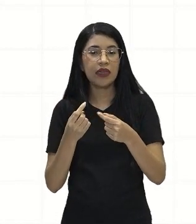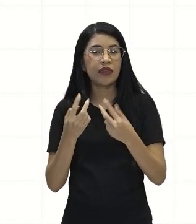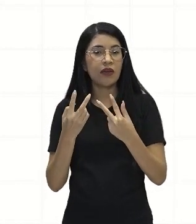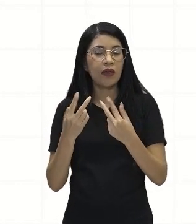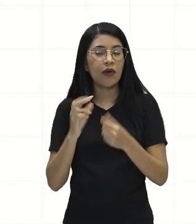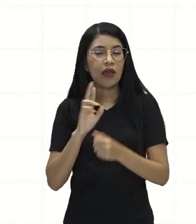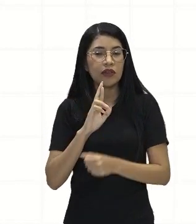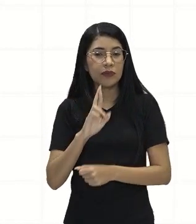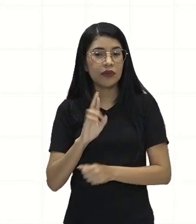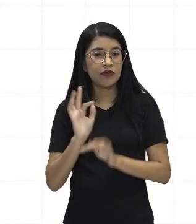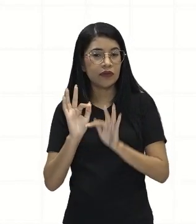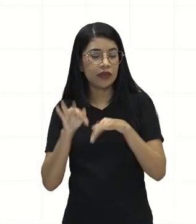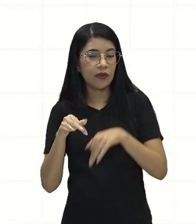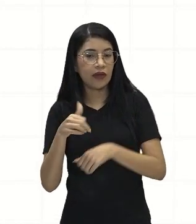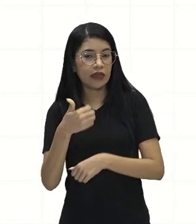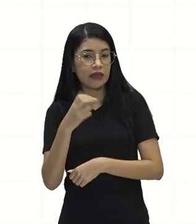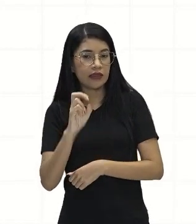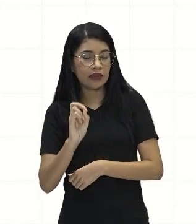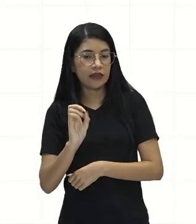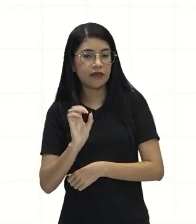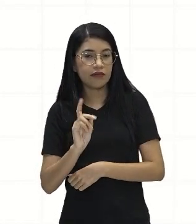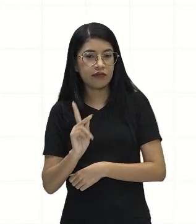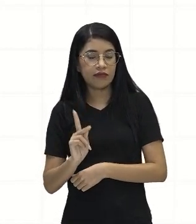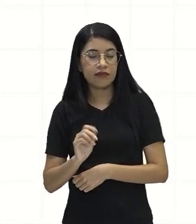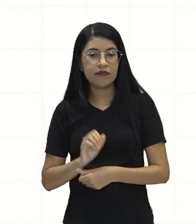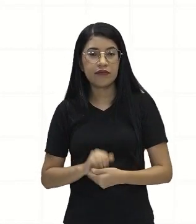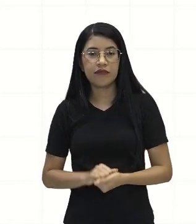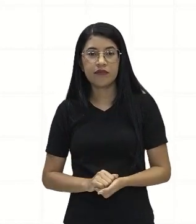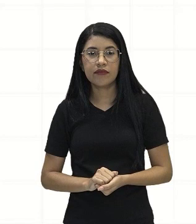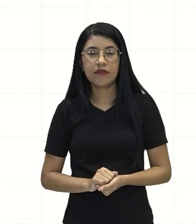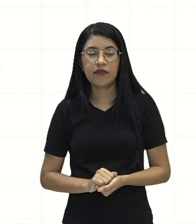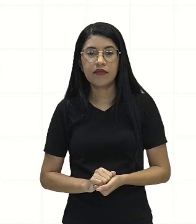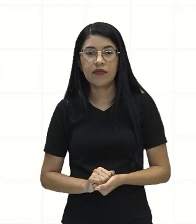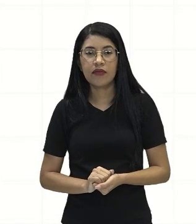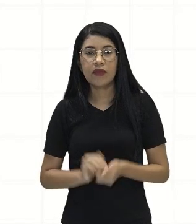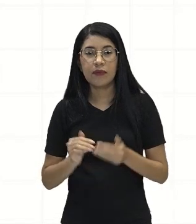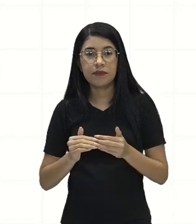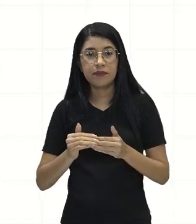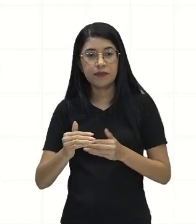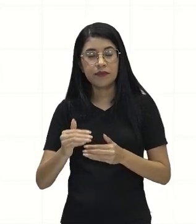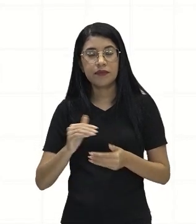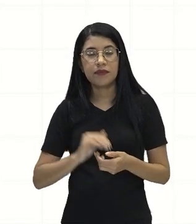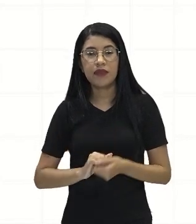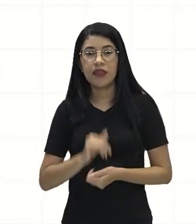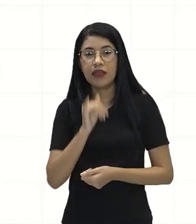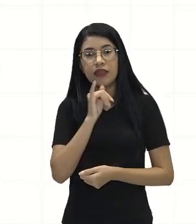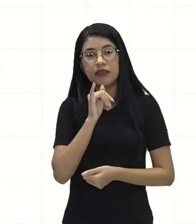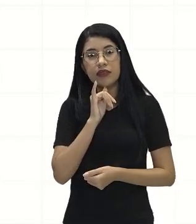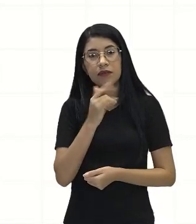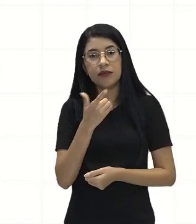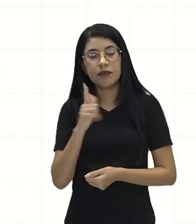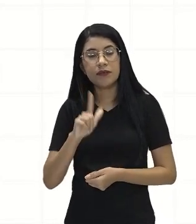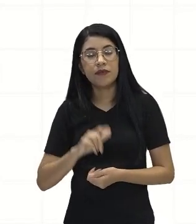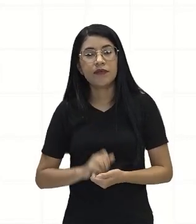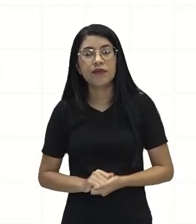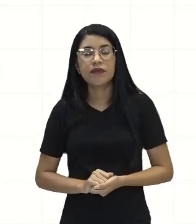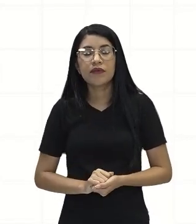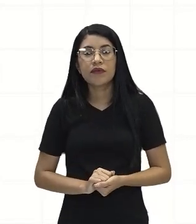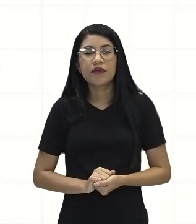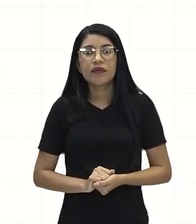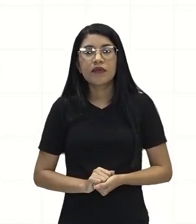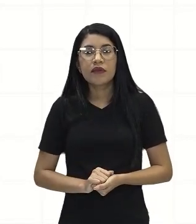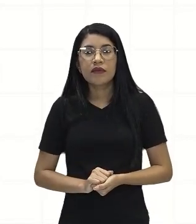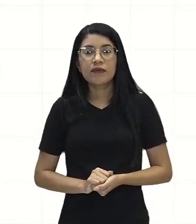exatamente 15, certo? Então, vamos continuar com os exemplos. Olha aqui outro exemplo,